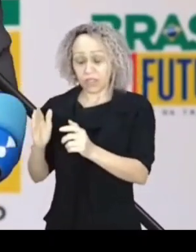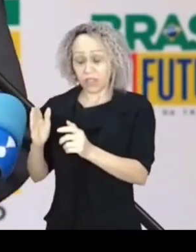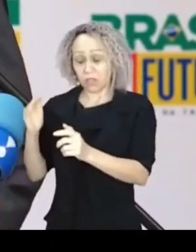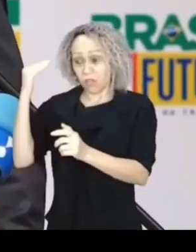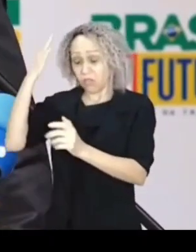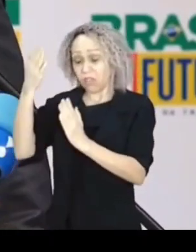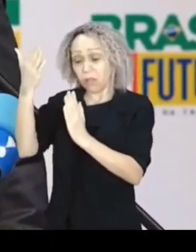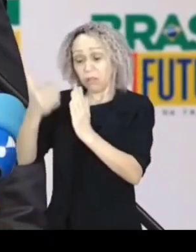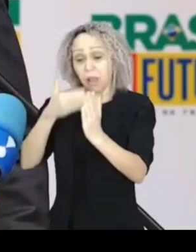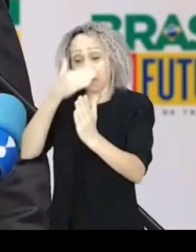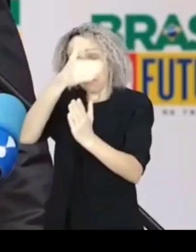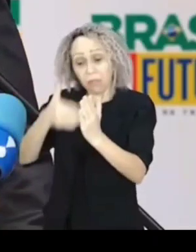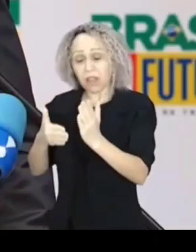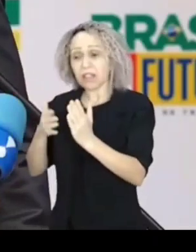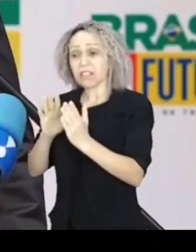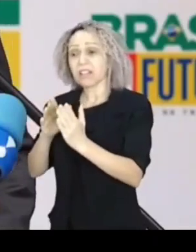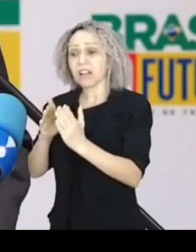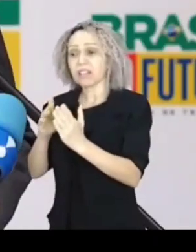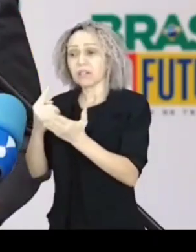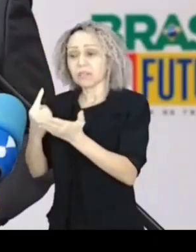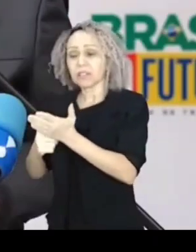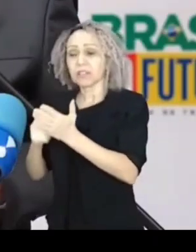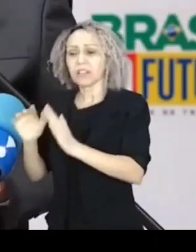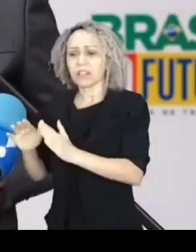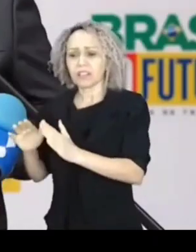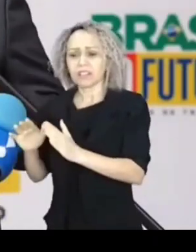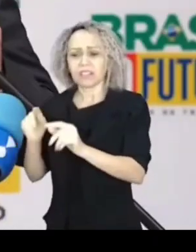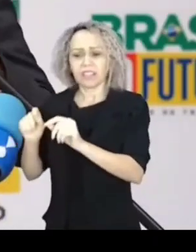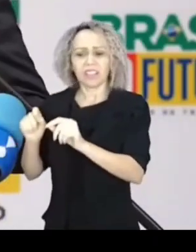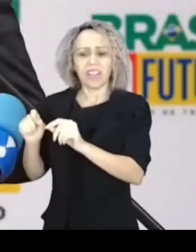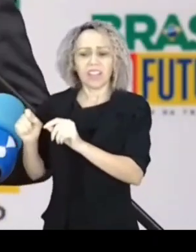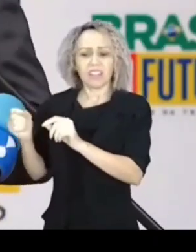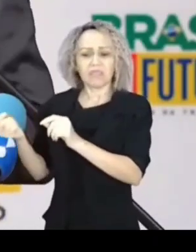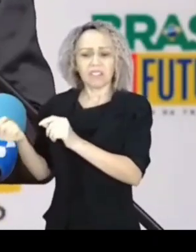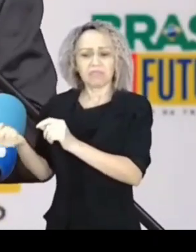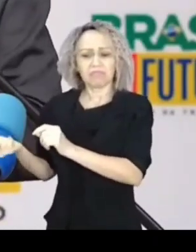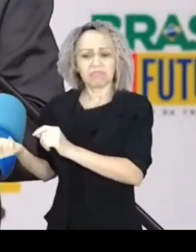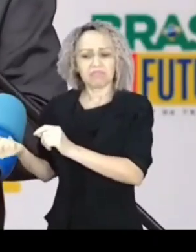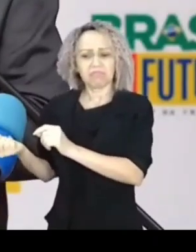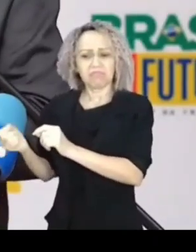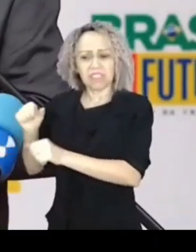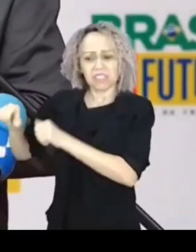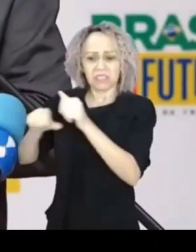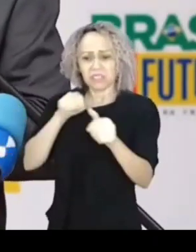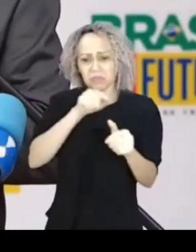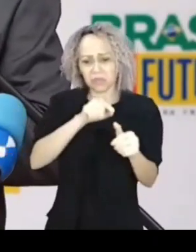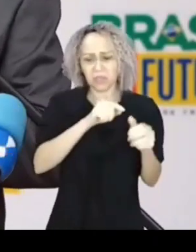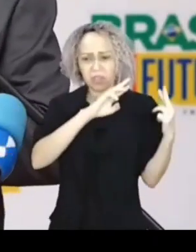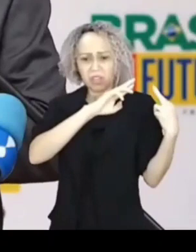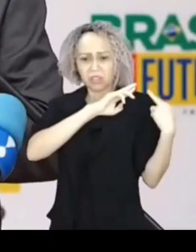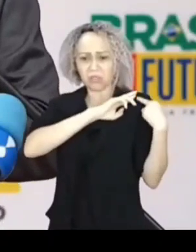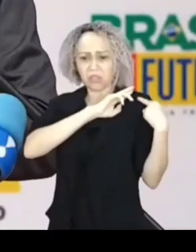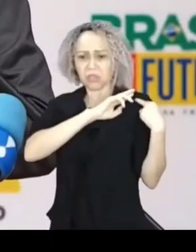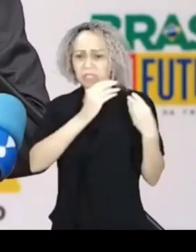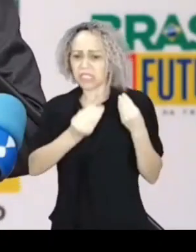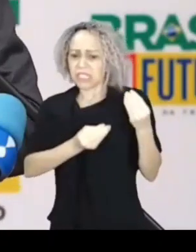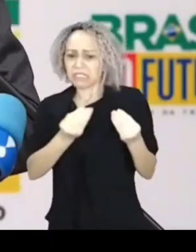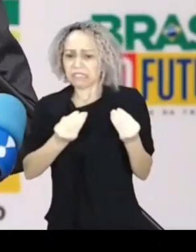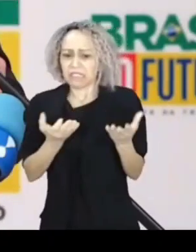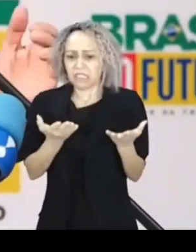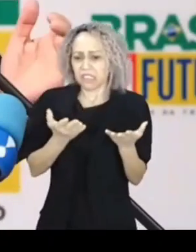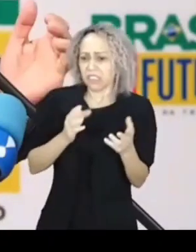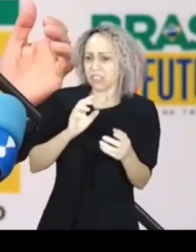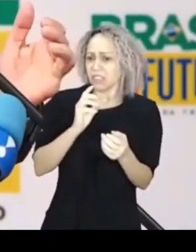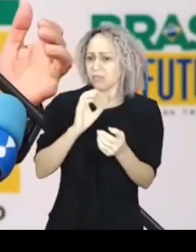auxílios. Isso é uma armadilha? Olha, se tiver uma bomba armada, nós somos especialistas em